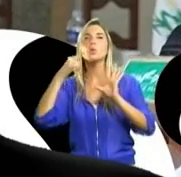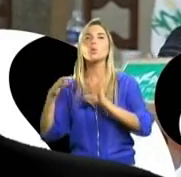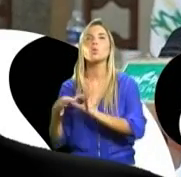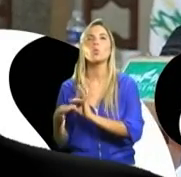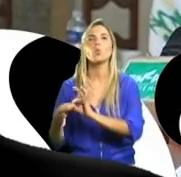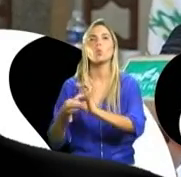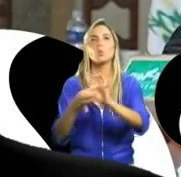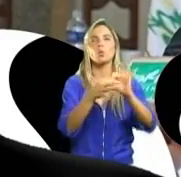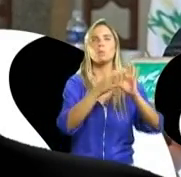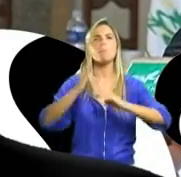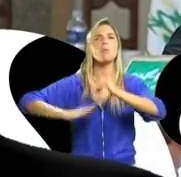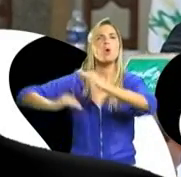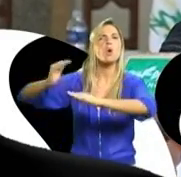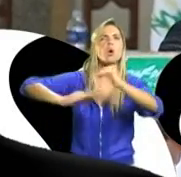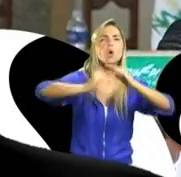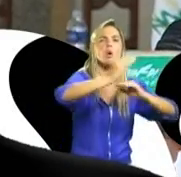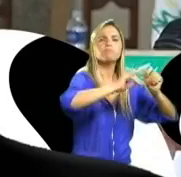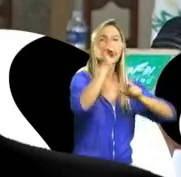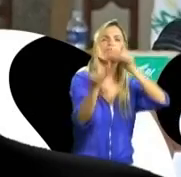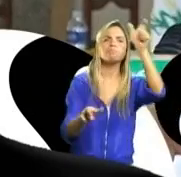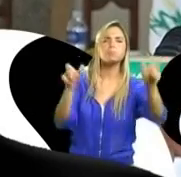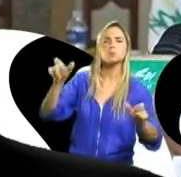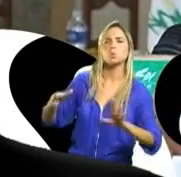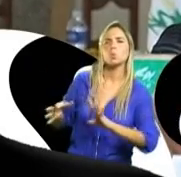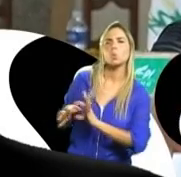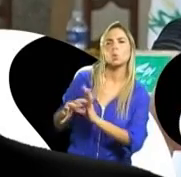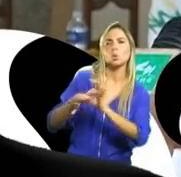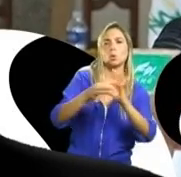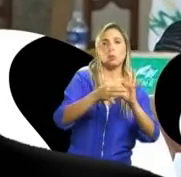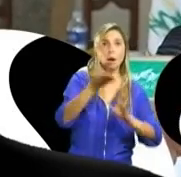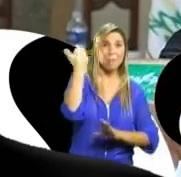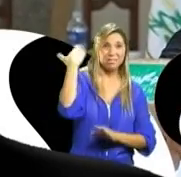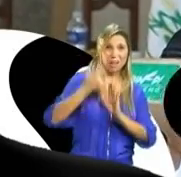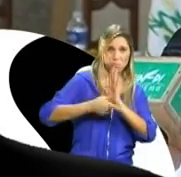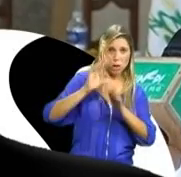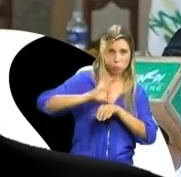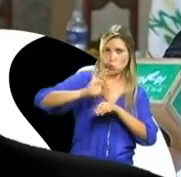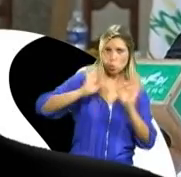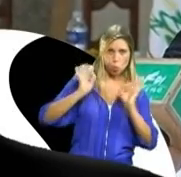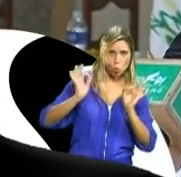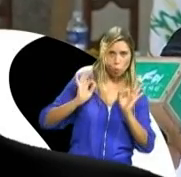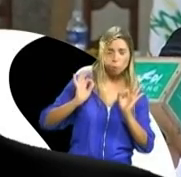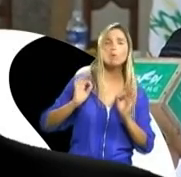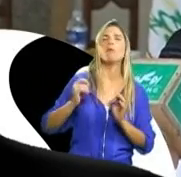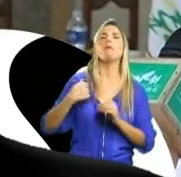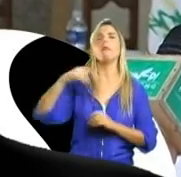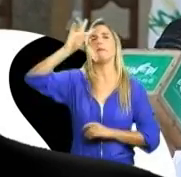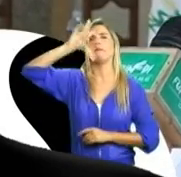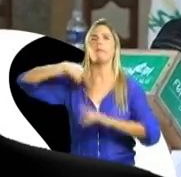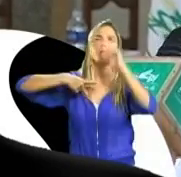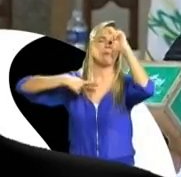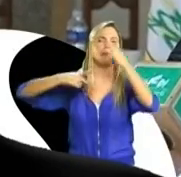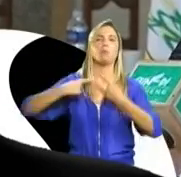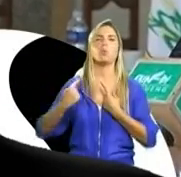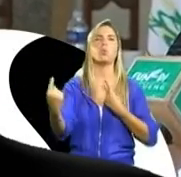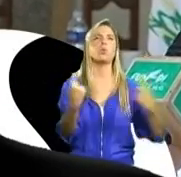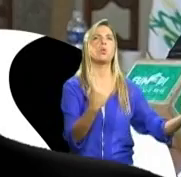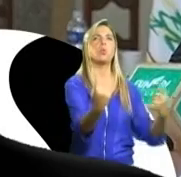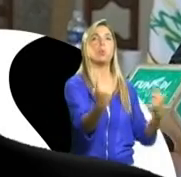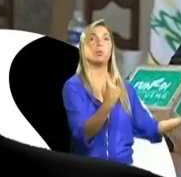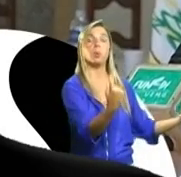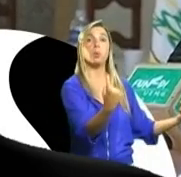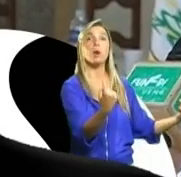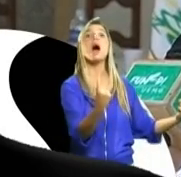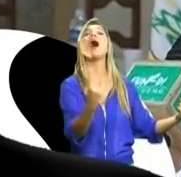curso, trabalhava todos, cada um na sua área e só. Agora não, agora nós vamos trabalhar com um grupo. Então, assim, às vezes a